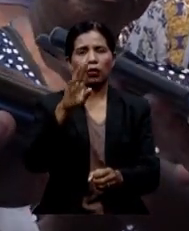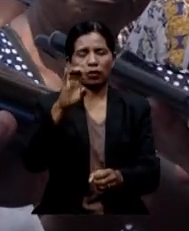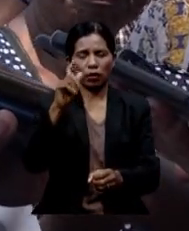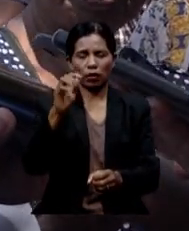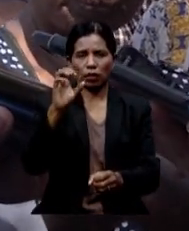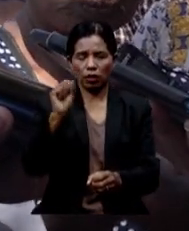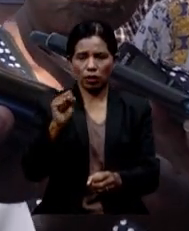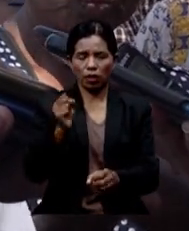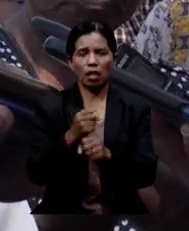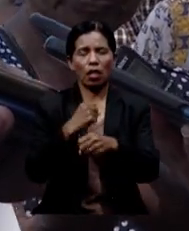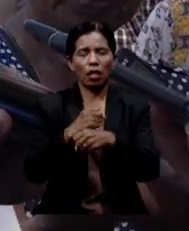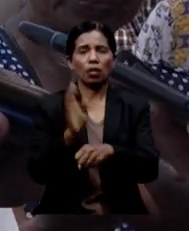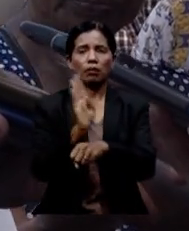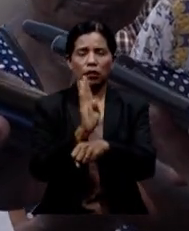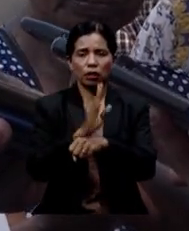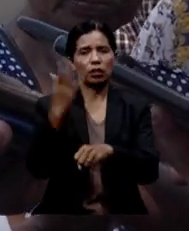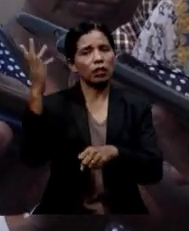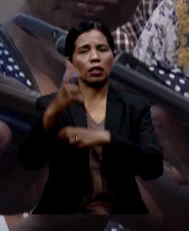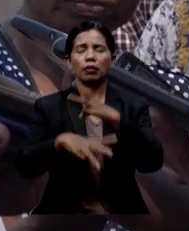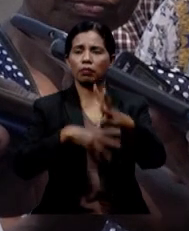é business, e é mundo. E